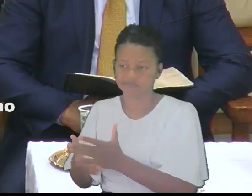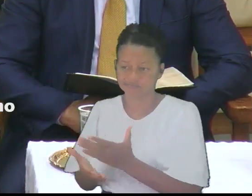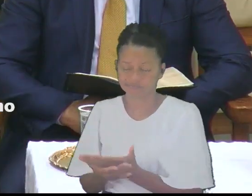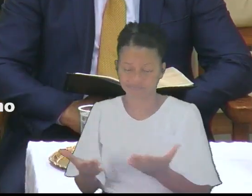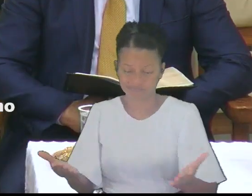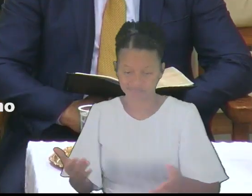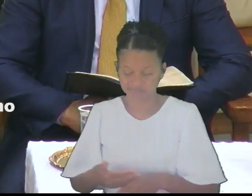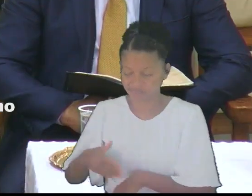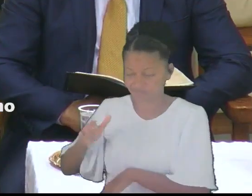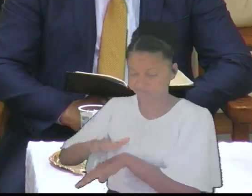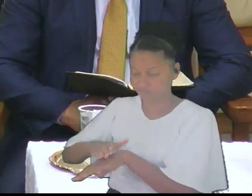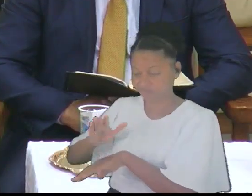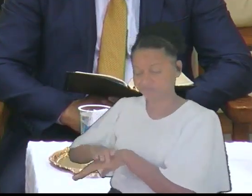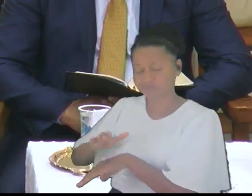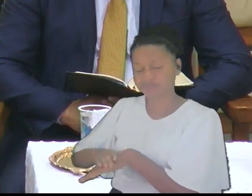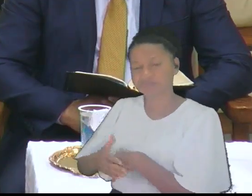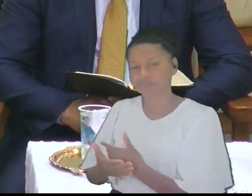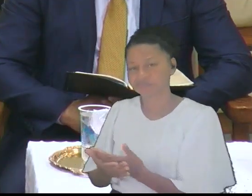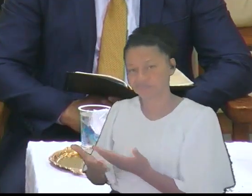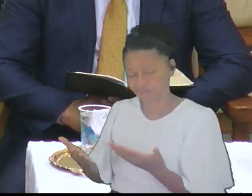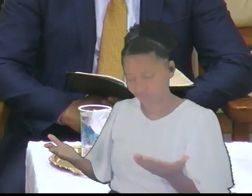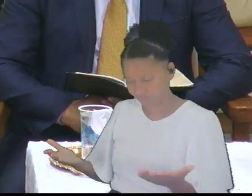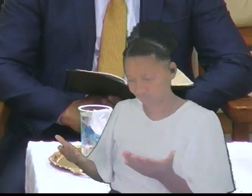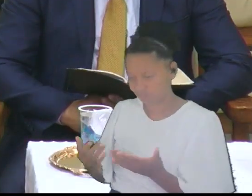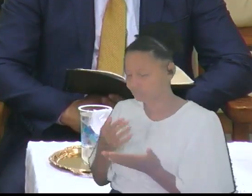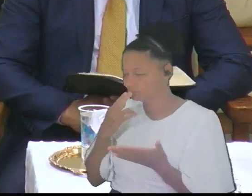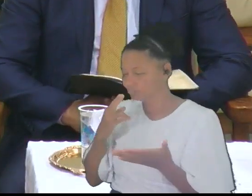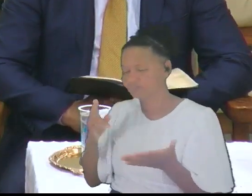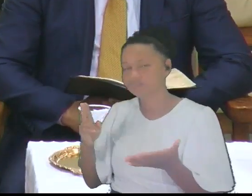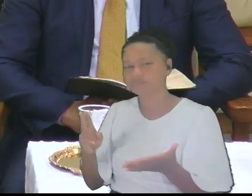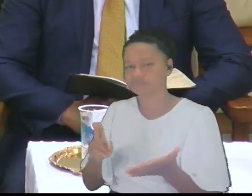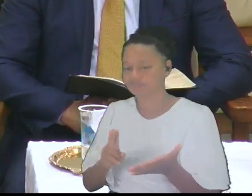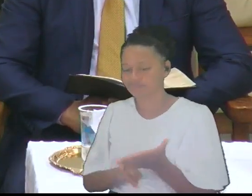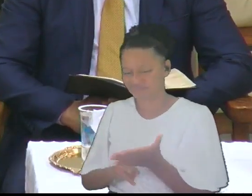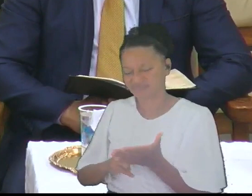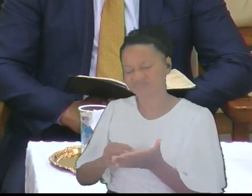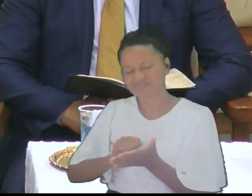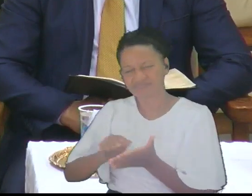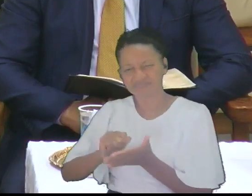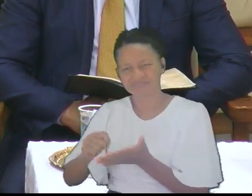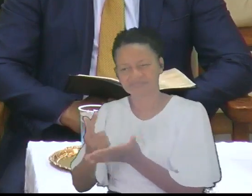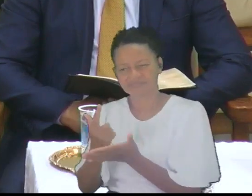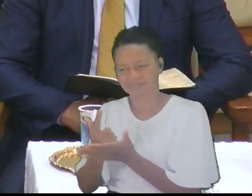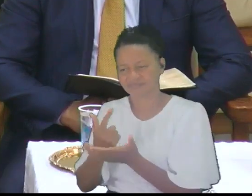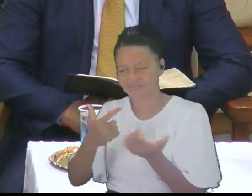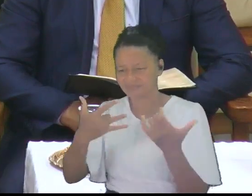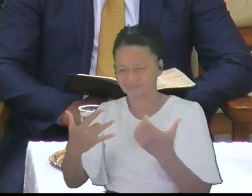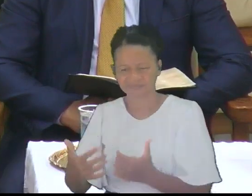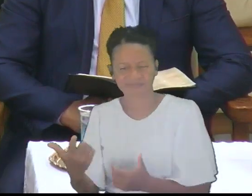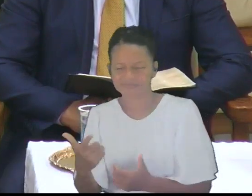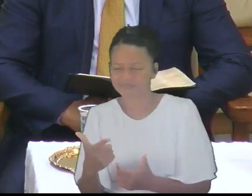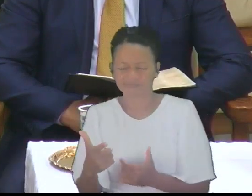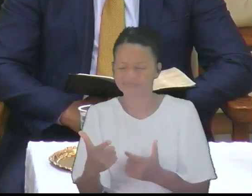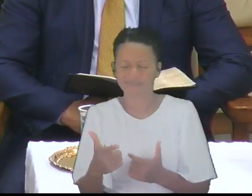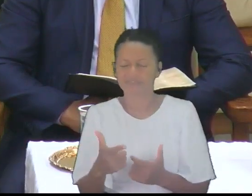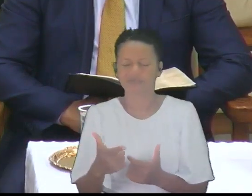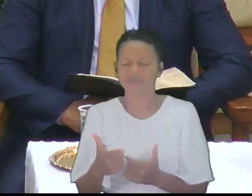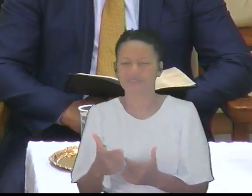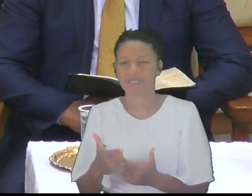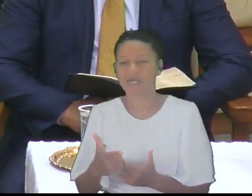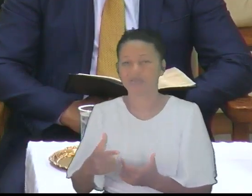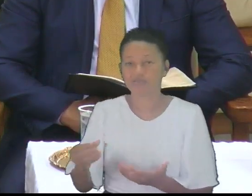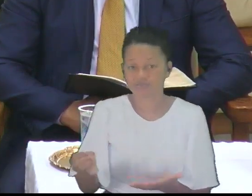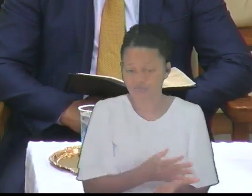aos Hebreus diz que na nova aliança não existe mais empecilho. Depois que